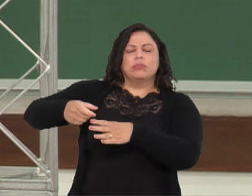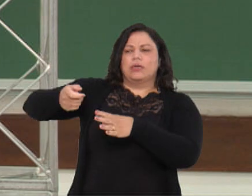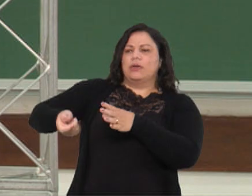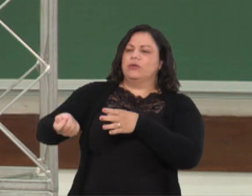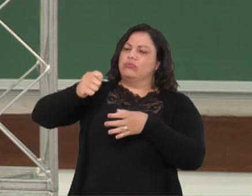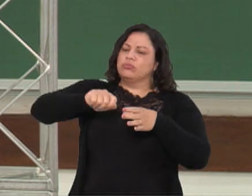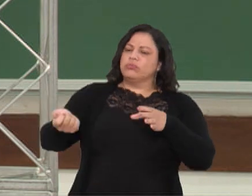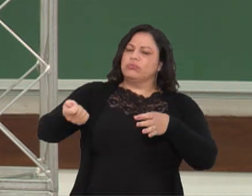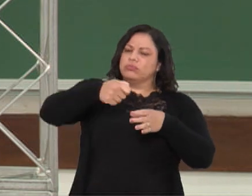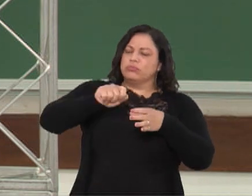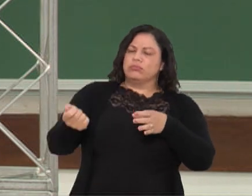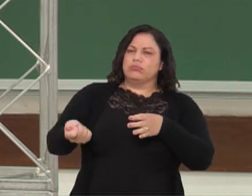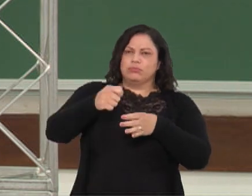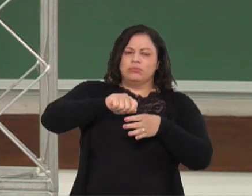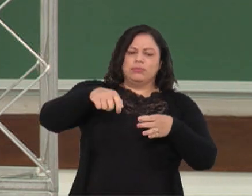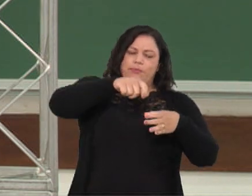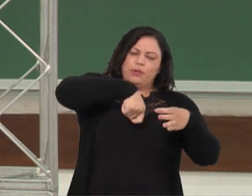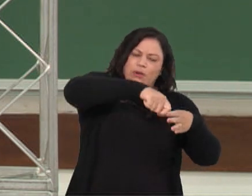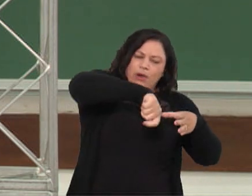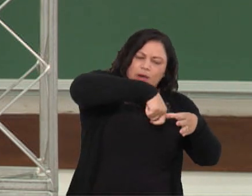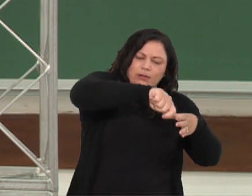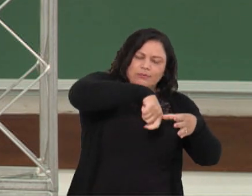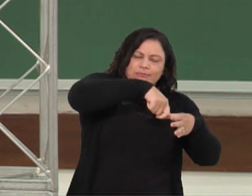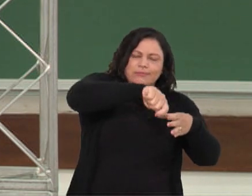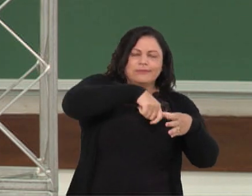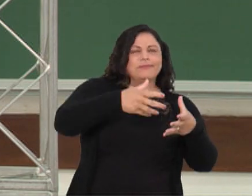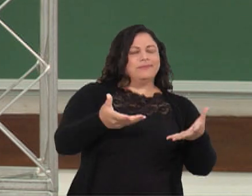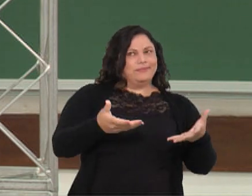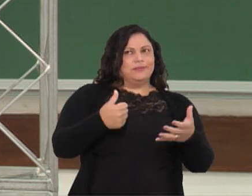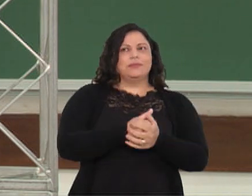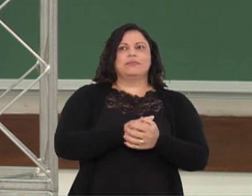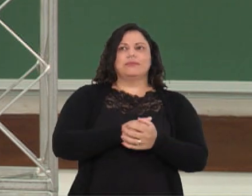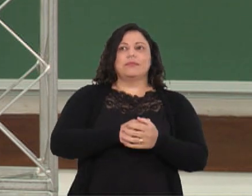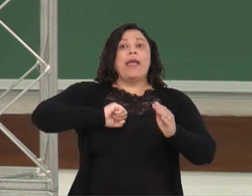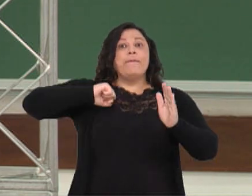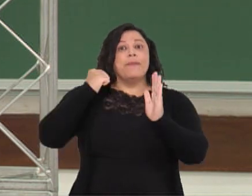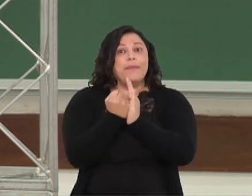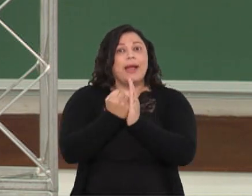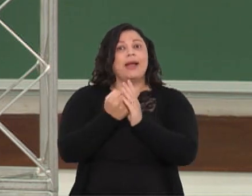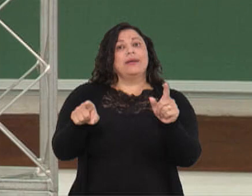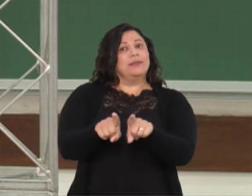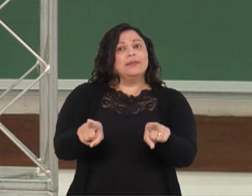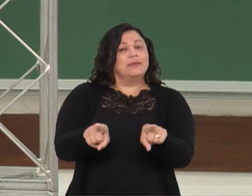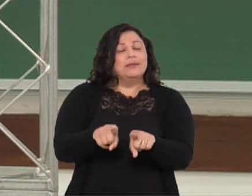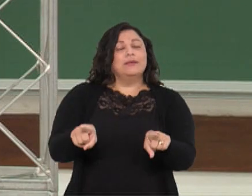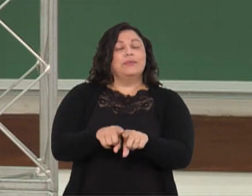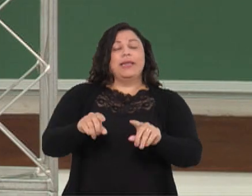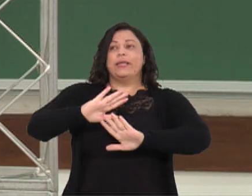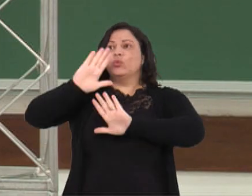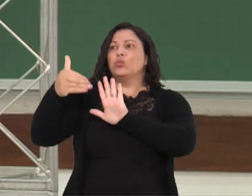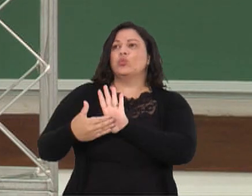então os Tetra que tem que colocar lá para a criança mamar. Tudo isso